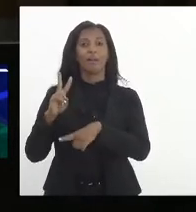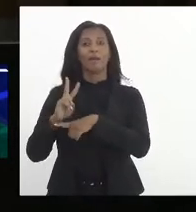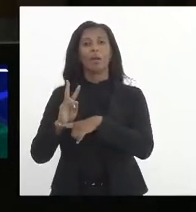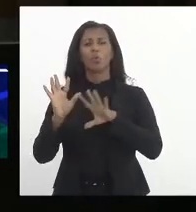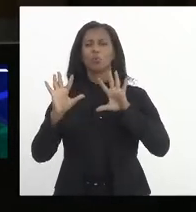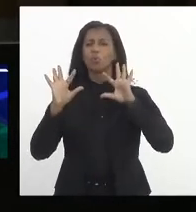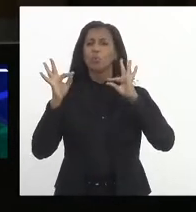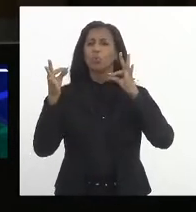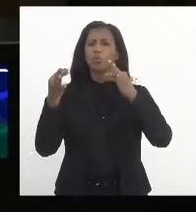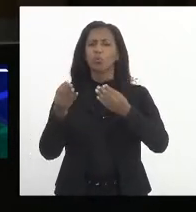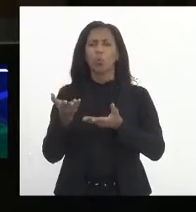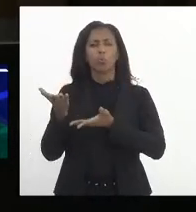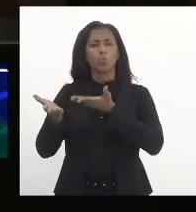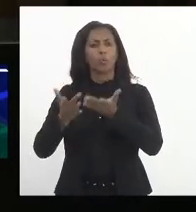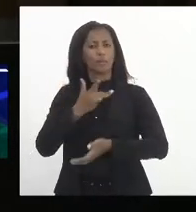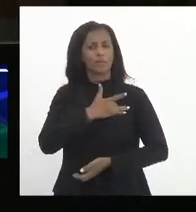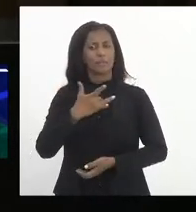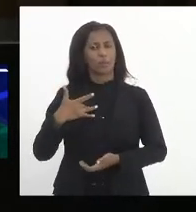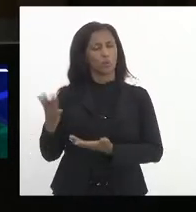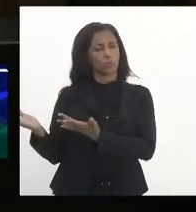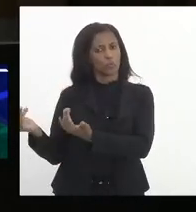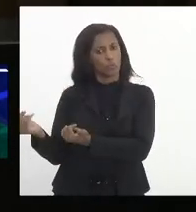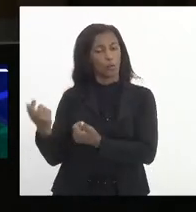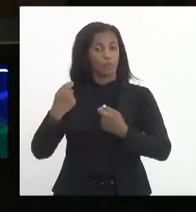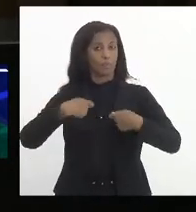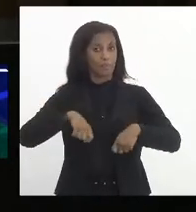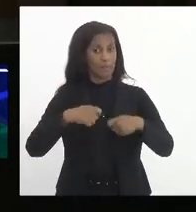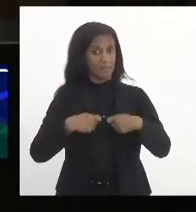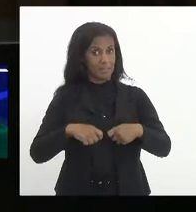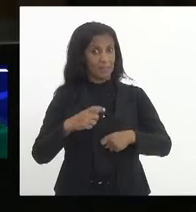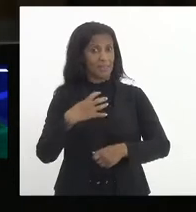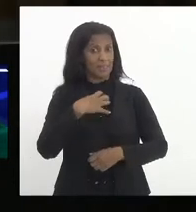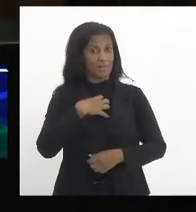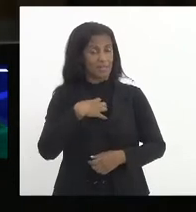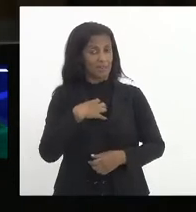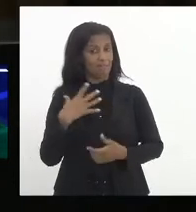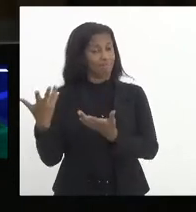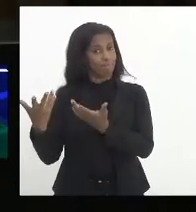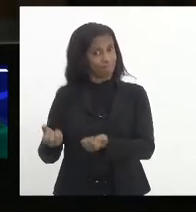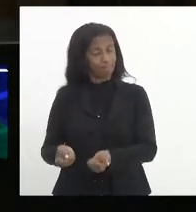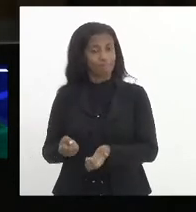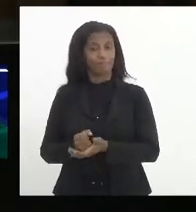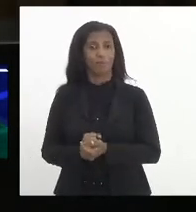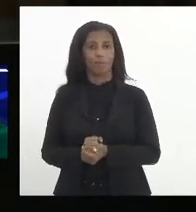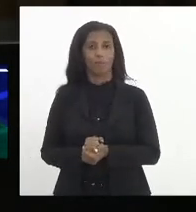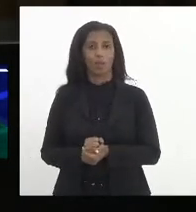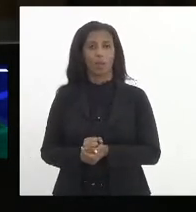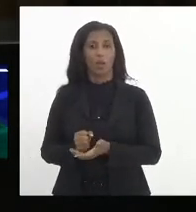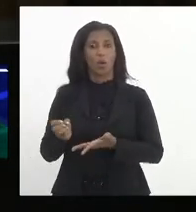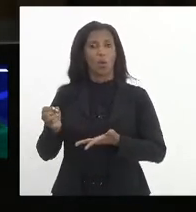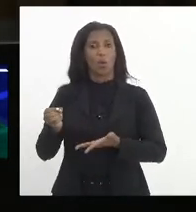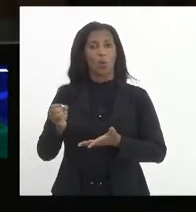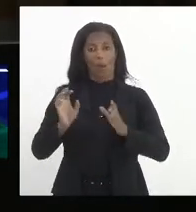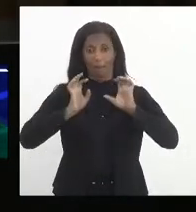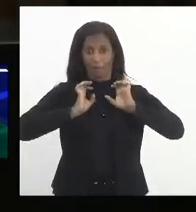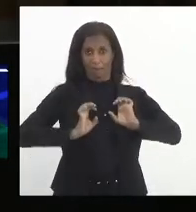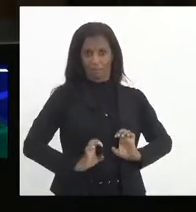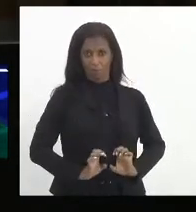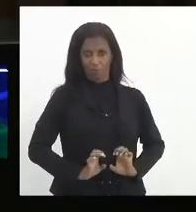toda a atenção à saúde de adolescente deve ser levada em consideração os fundamentos da